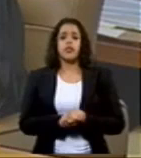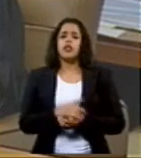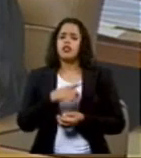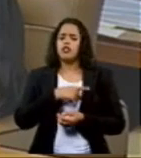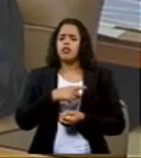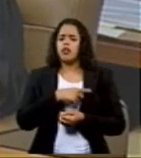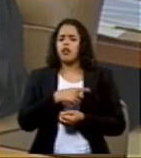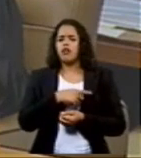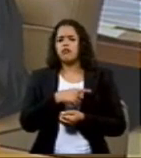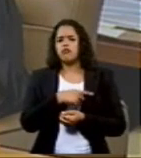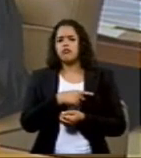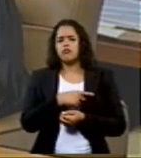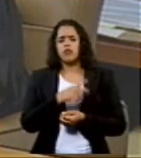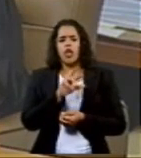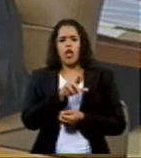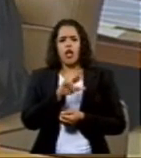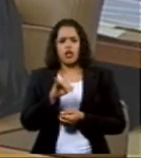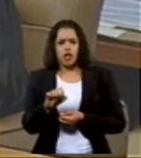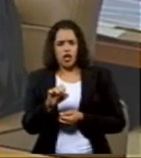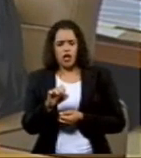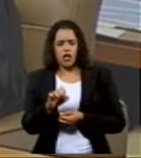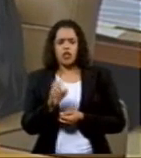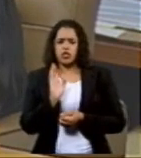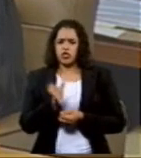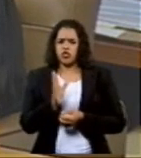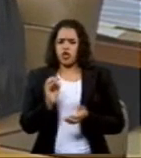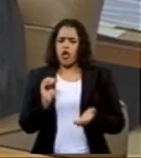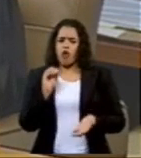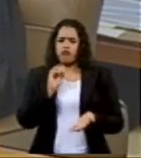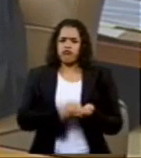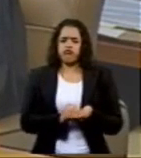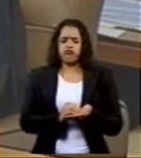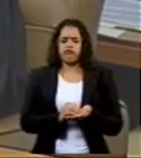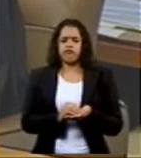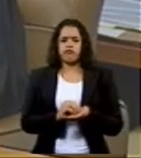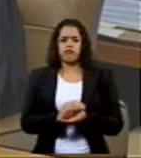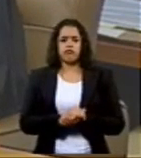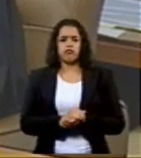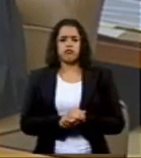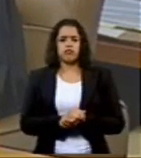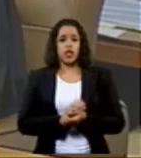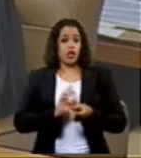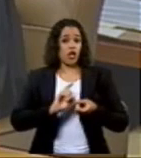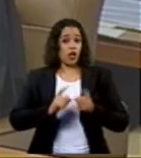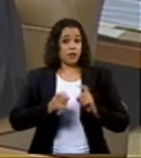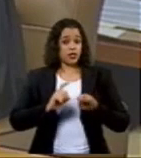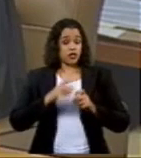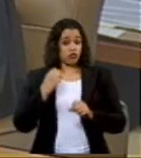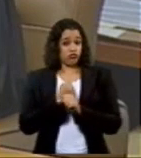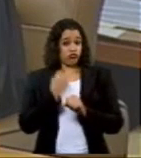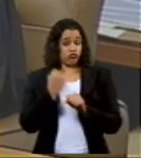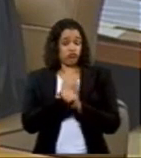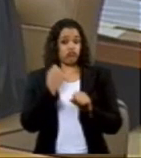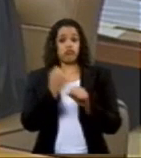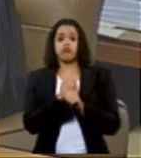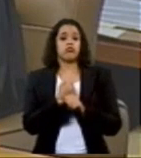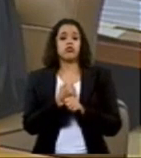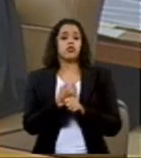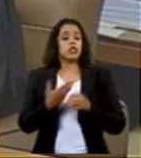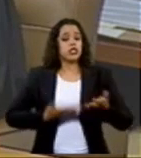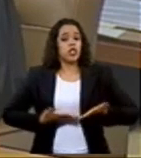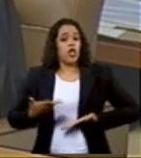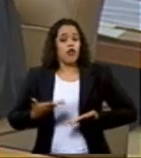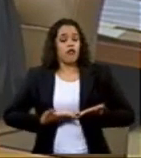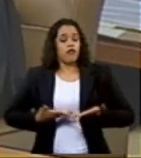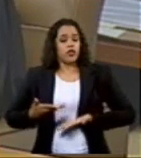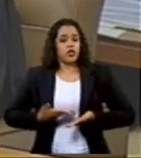Reportando-me ao recurso ordinário que foi interposto por órgão de gestão de mão de obra do serviço portuário avulso